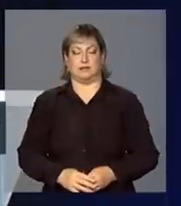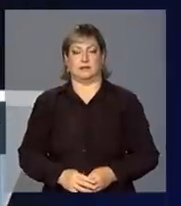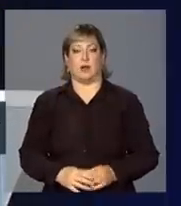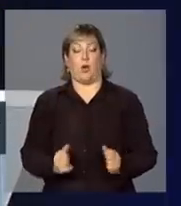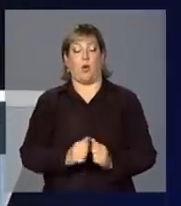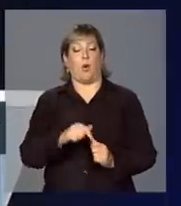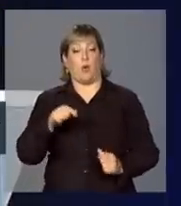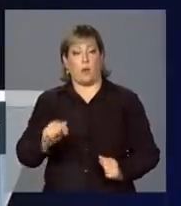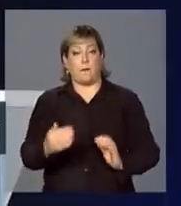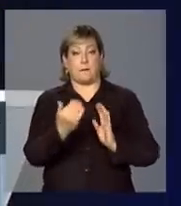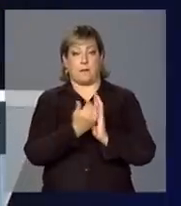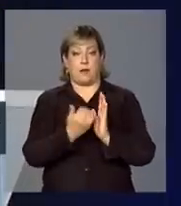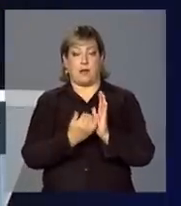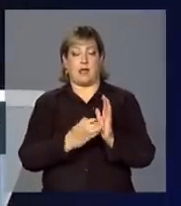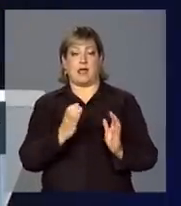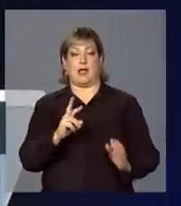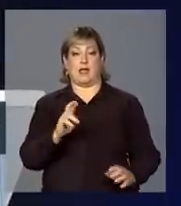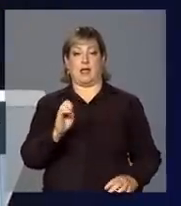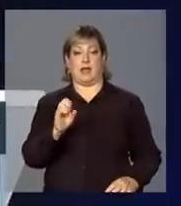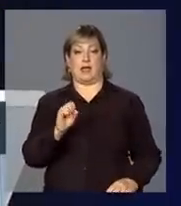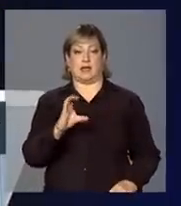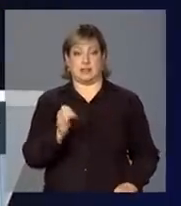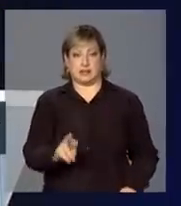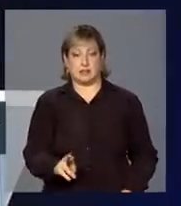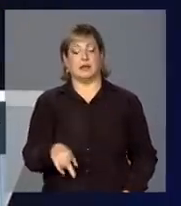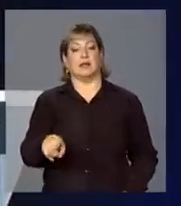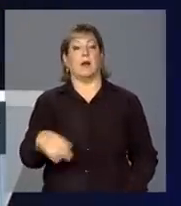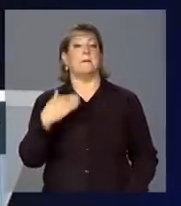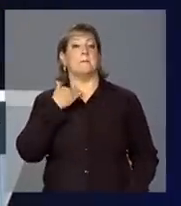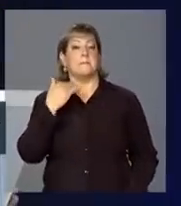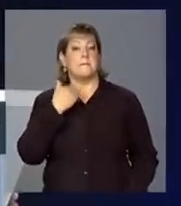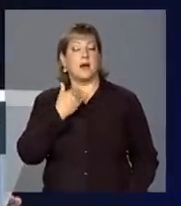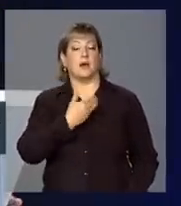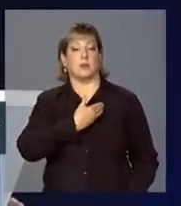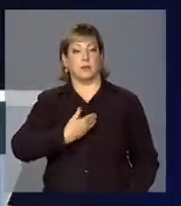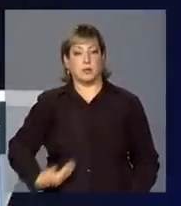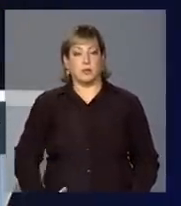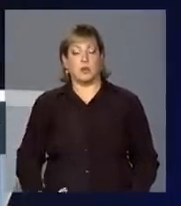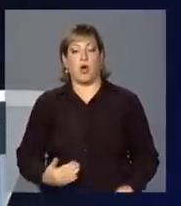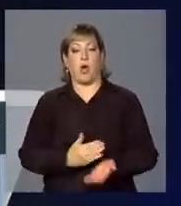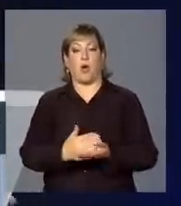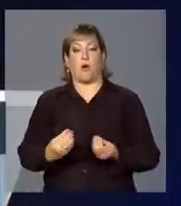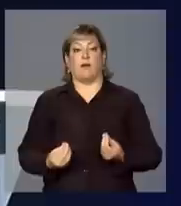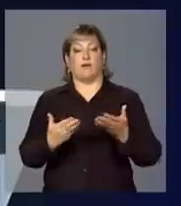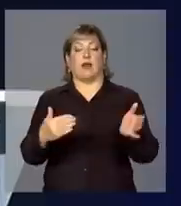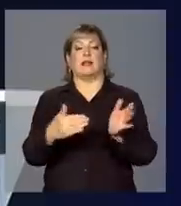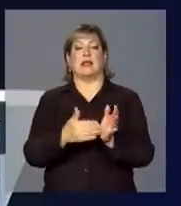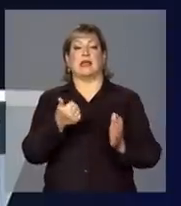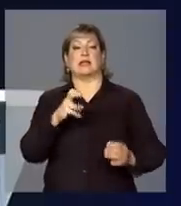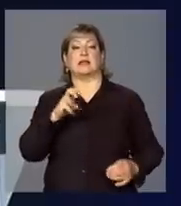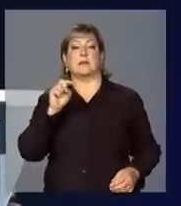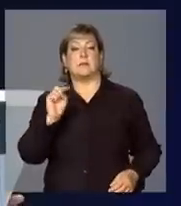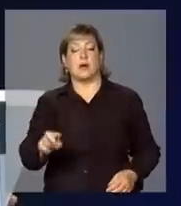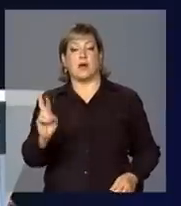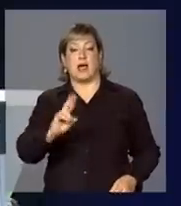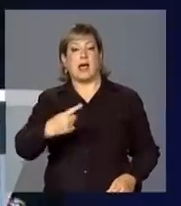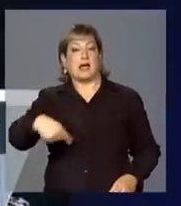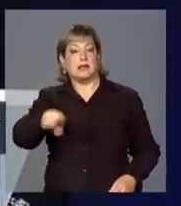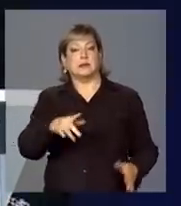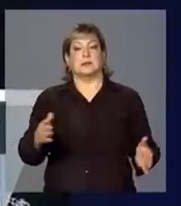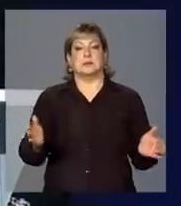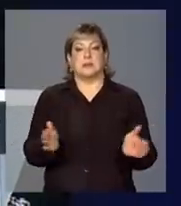crescer, os bancos públicos passaram a oferecer até 15 mil reais para esses